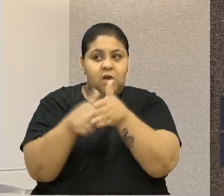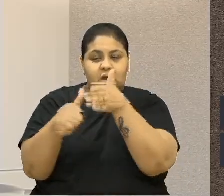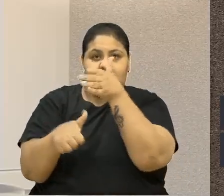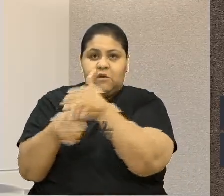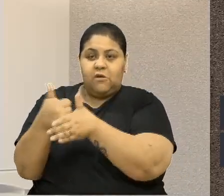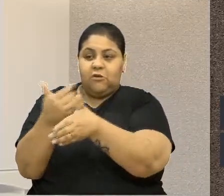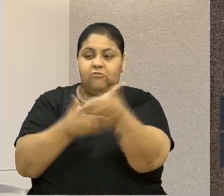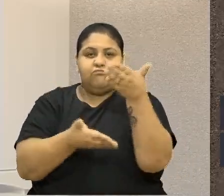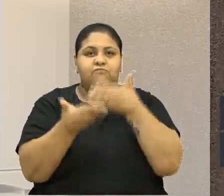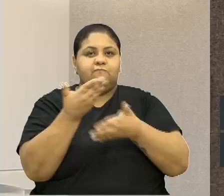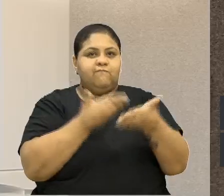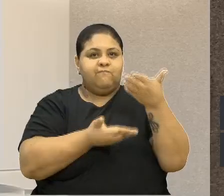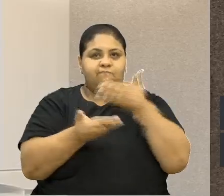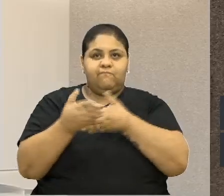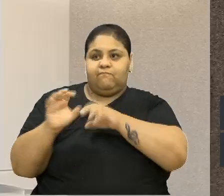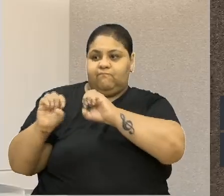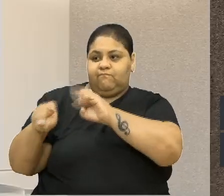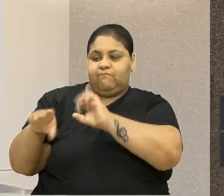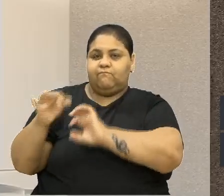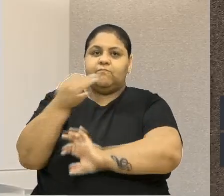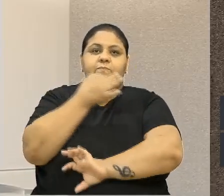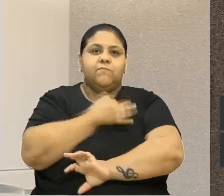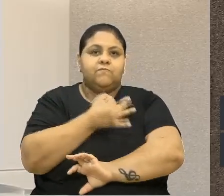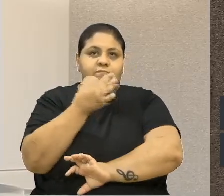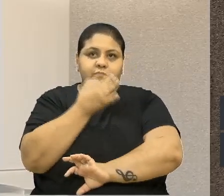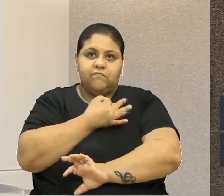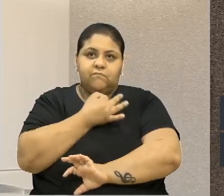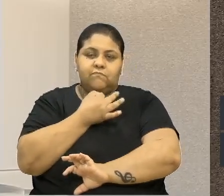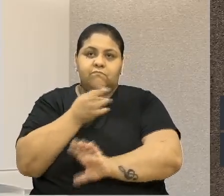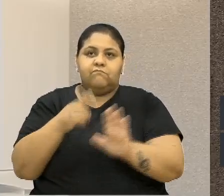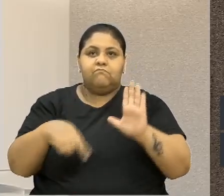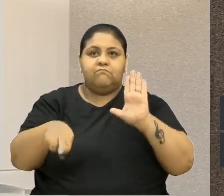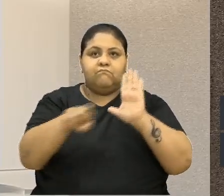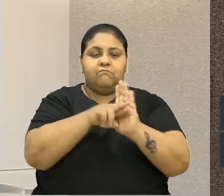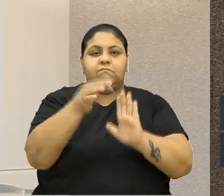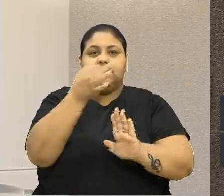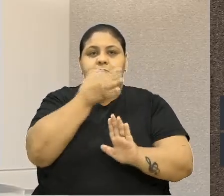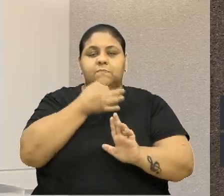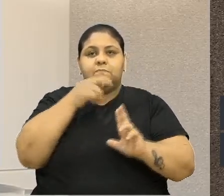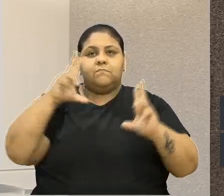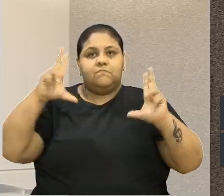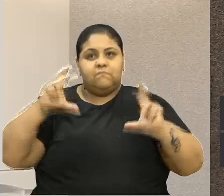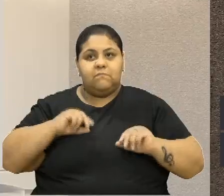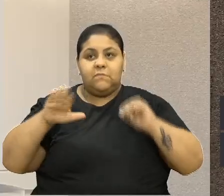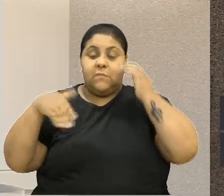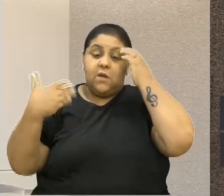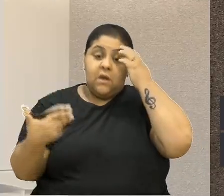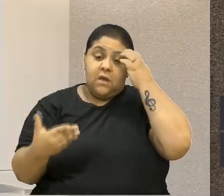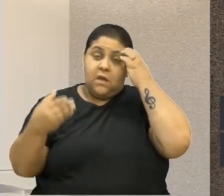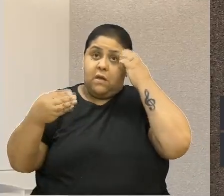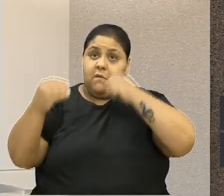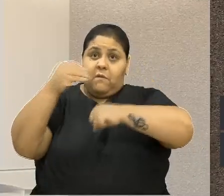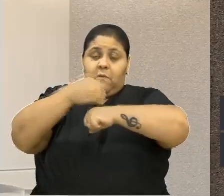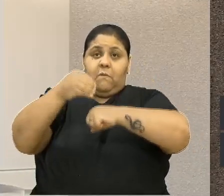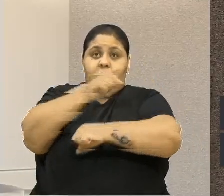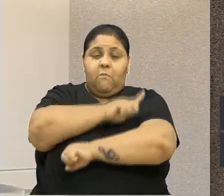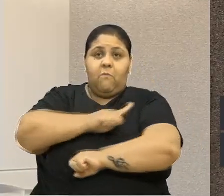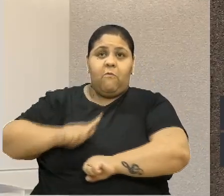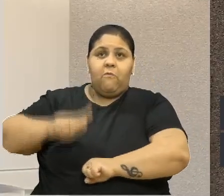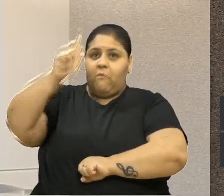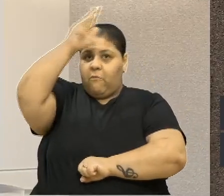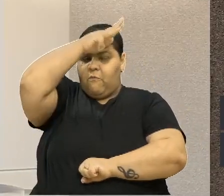o atendimento da educação em Caxias do Sul e os resultados que Caxias merece. Então, eu deixo a dica aqui para o governo